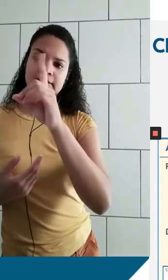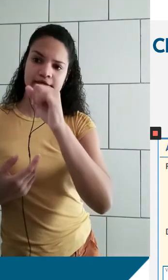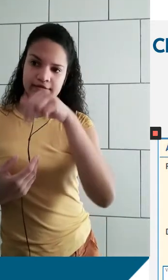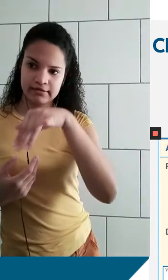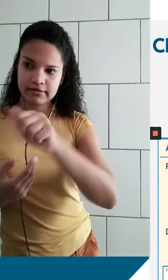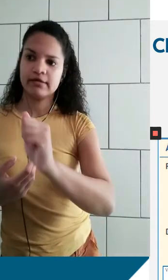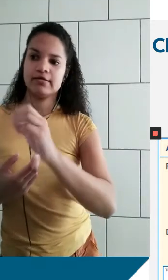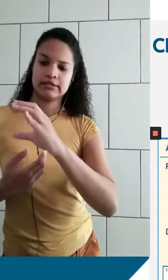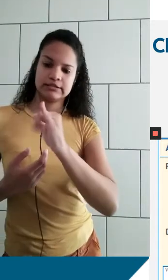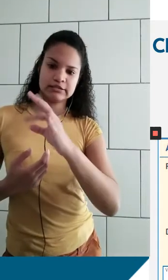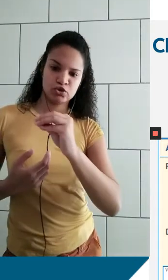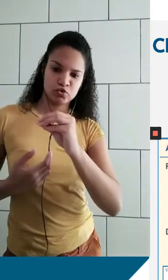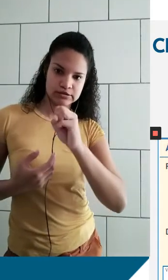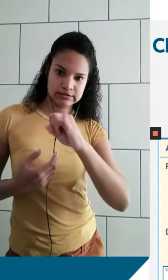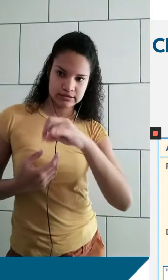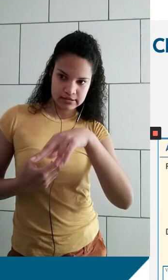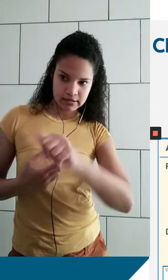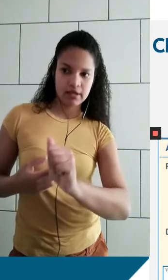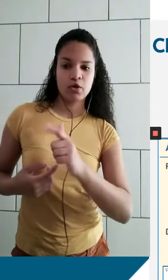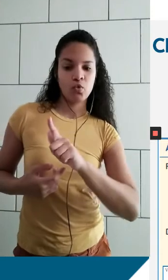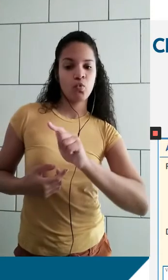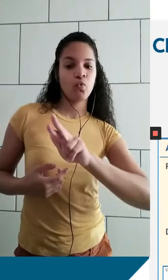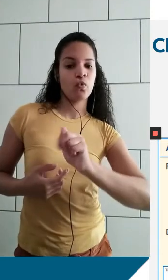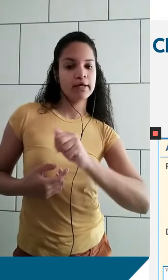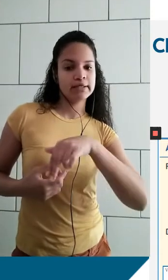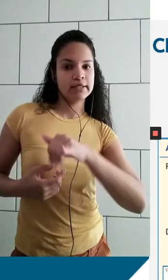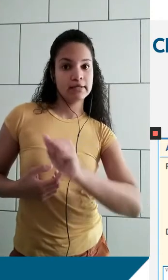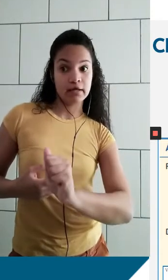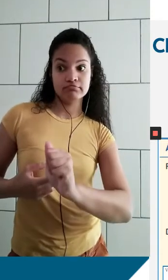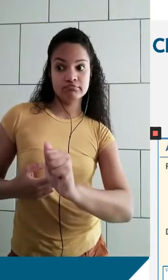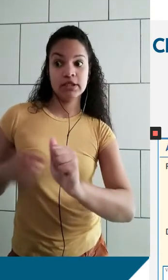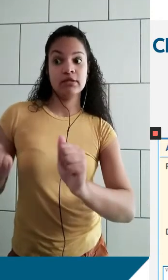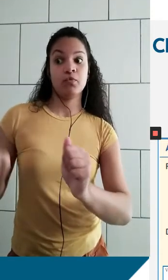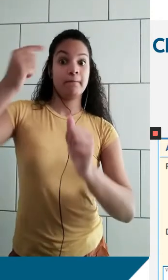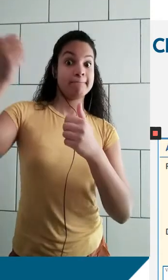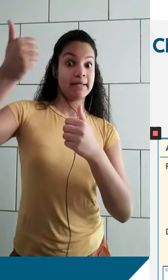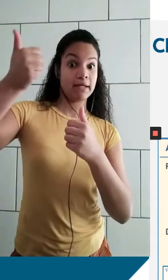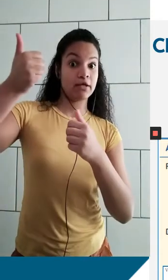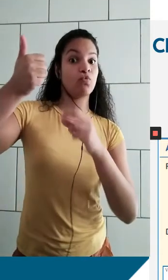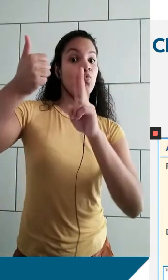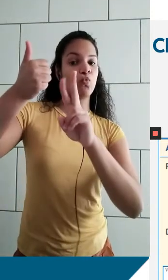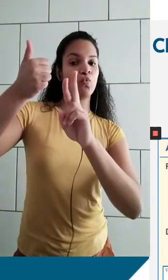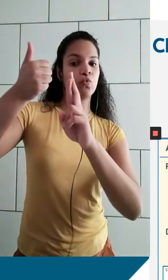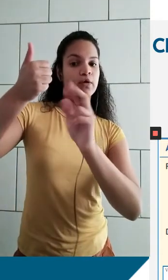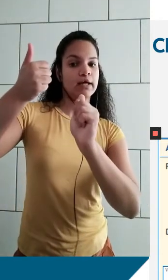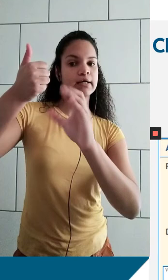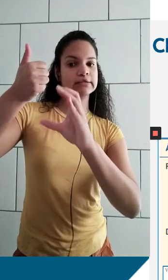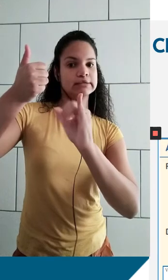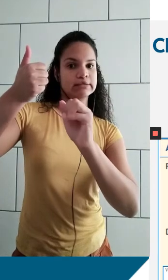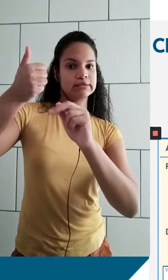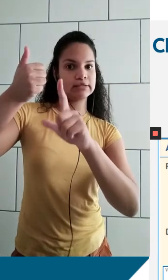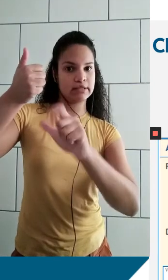Adenina, citosina e guanina. No RNA, só para reforçar, temos a uracila. E no